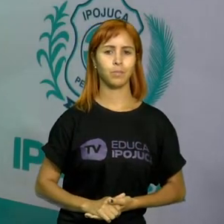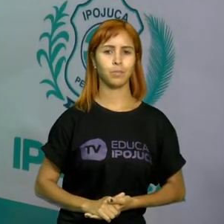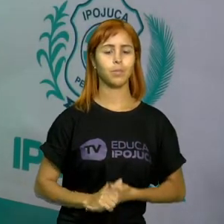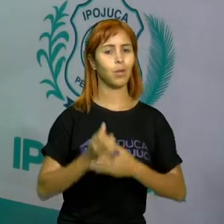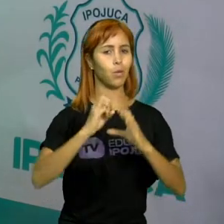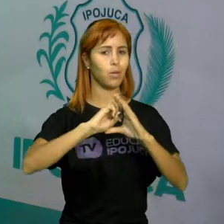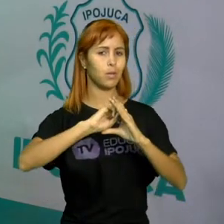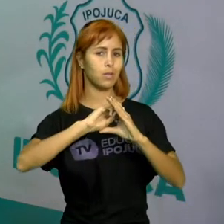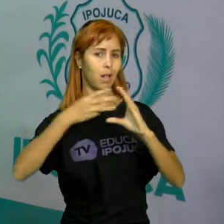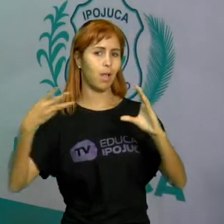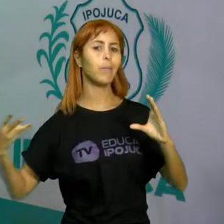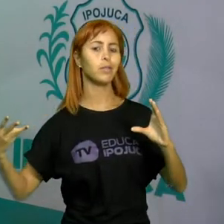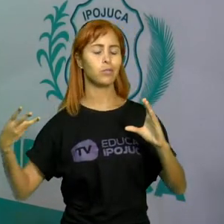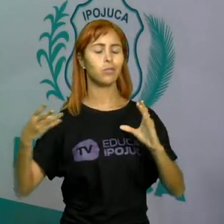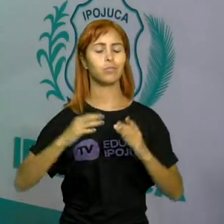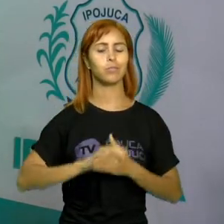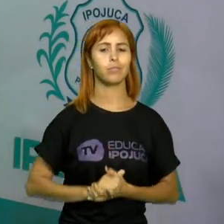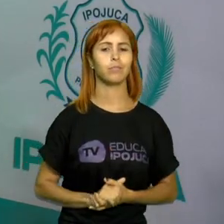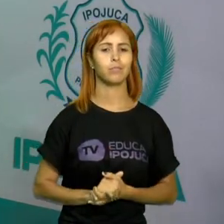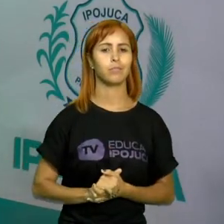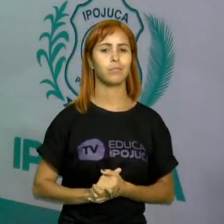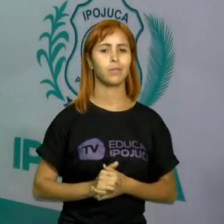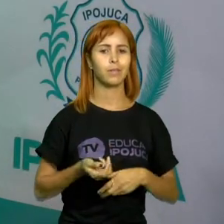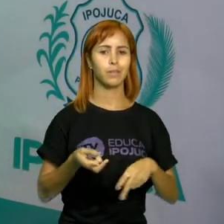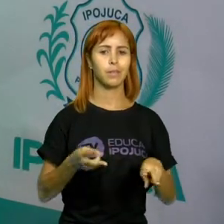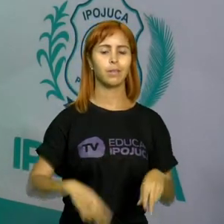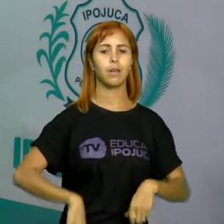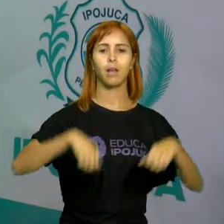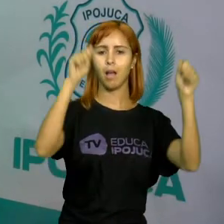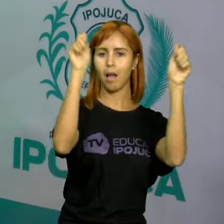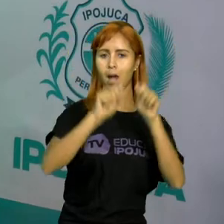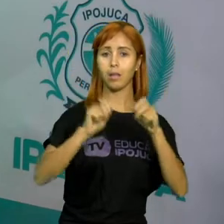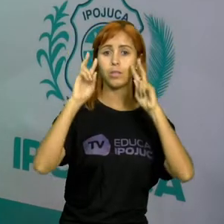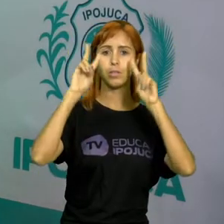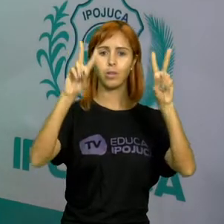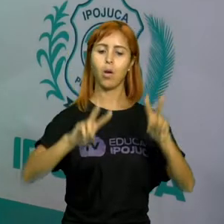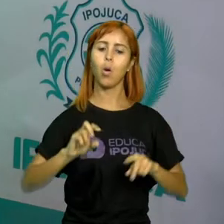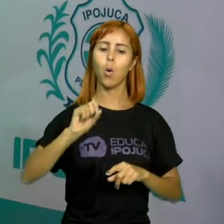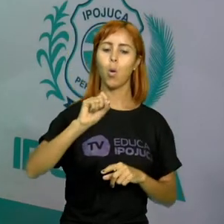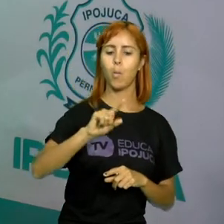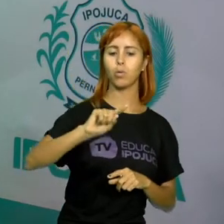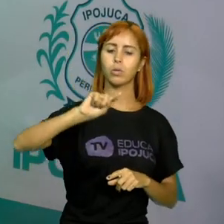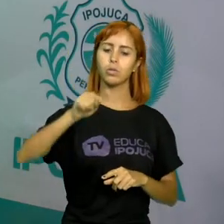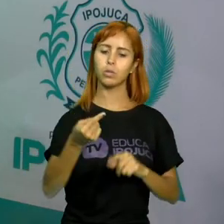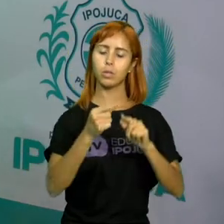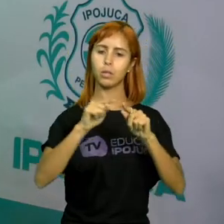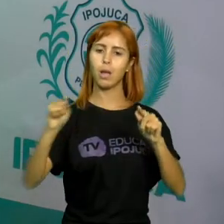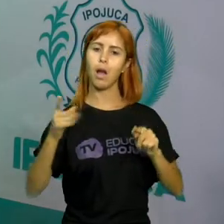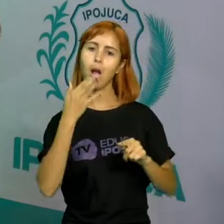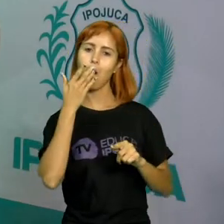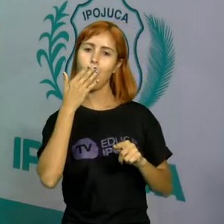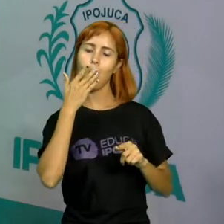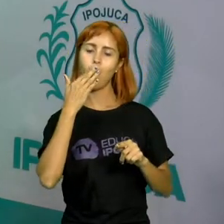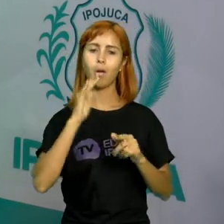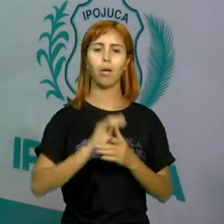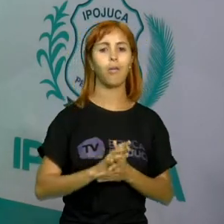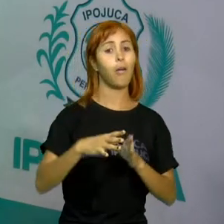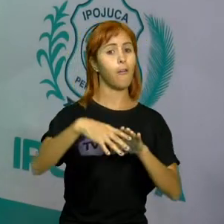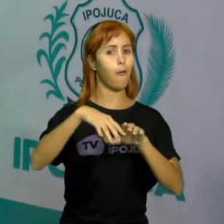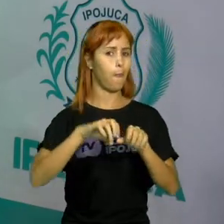os elementos, né, das artes visuais, o ponto, a linha e a forma e a cor, vai